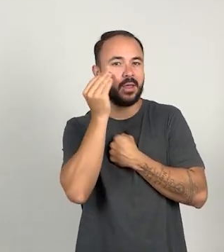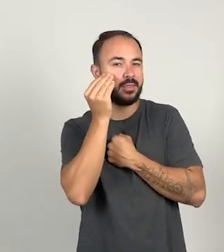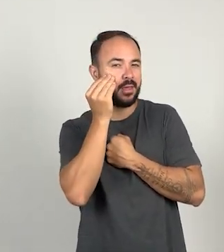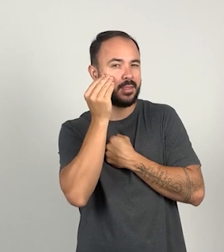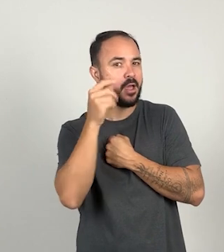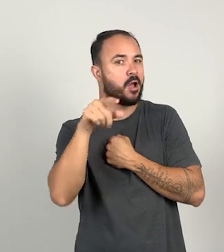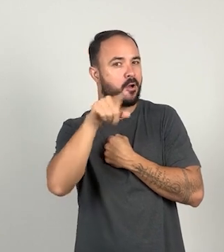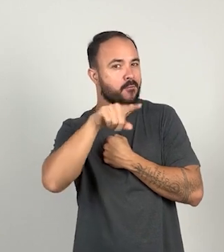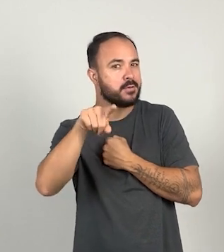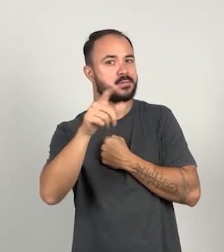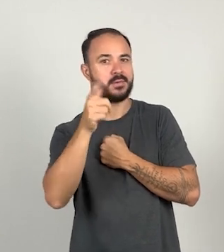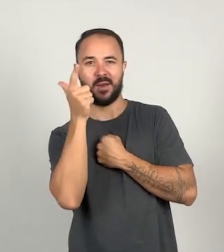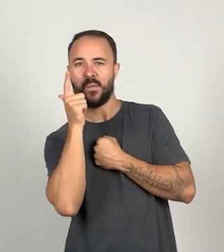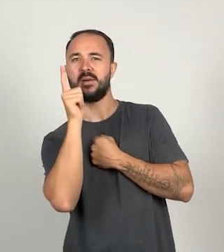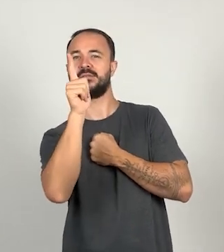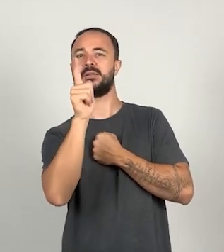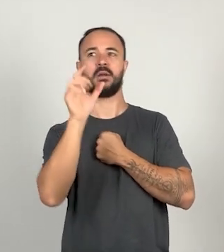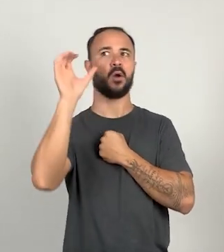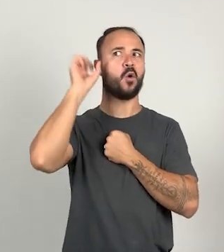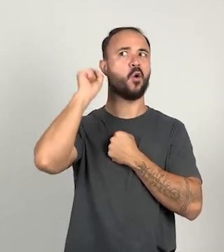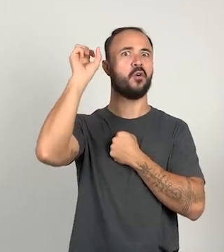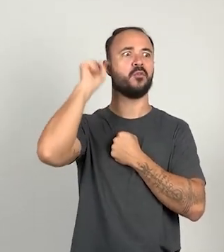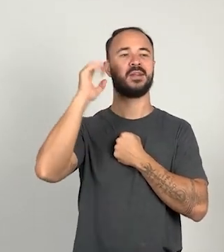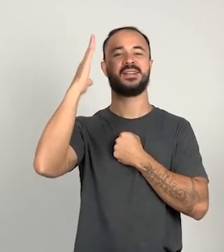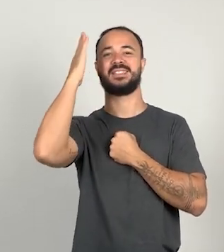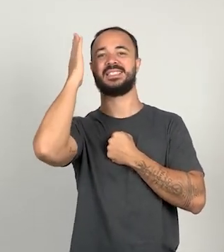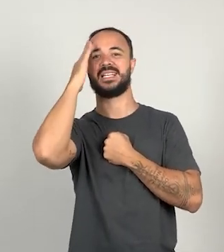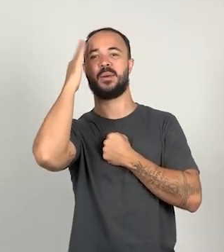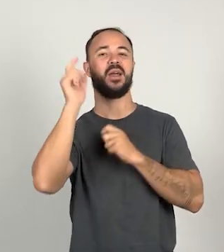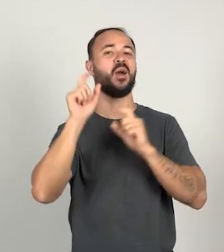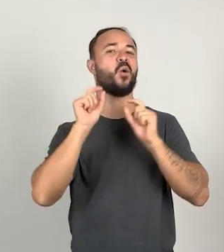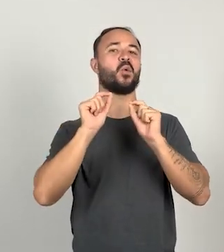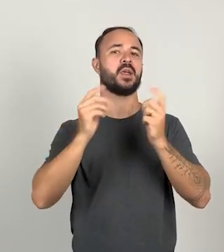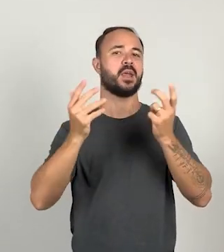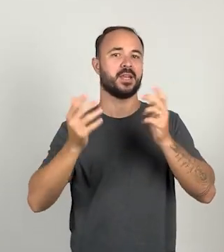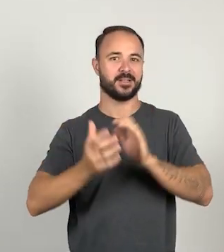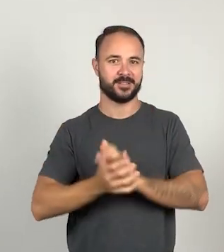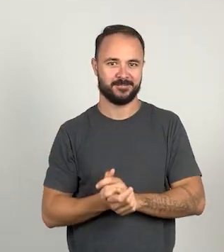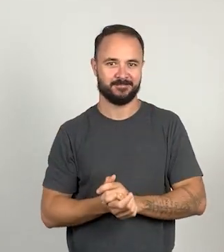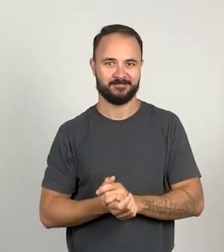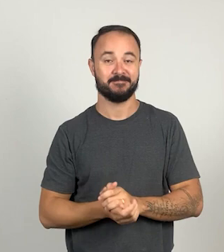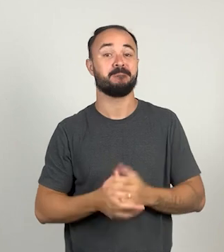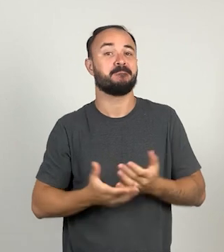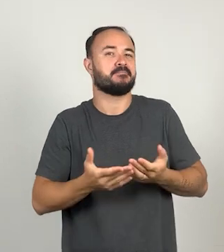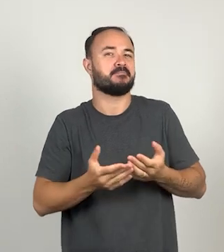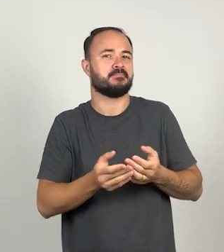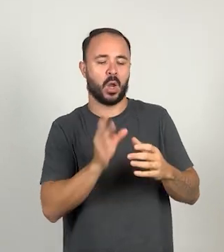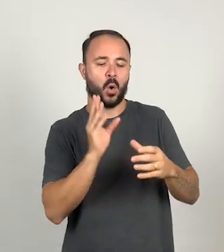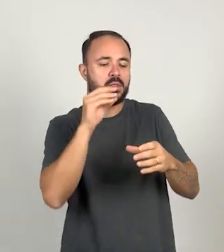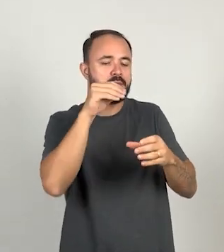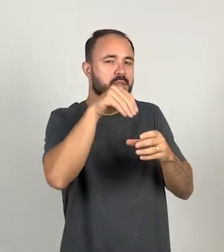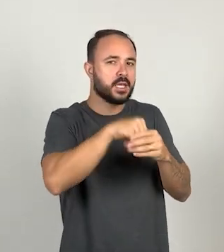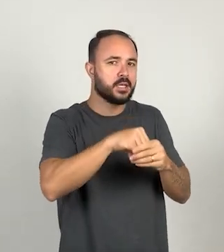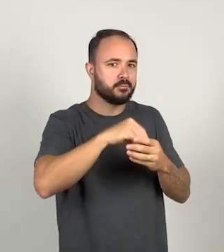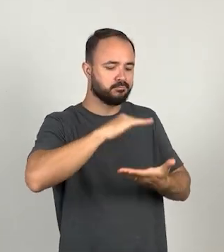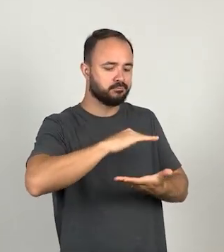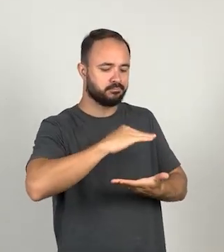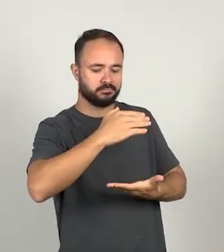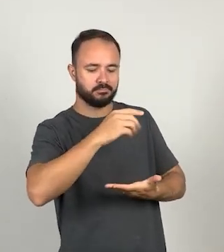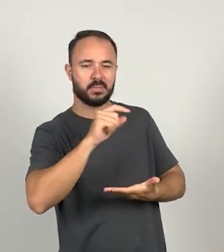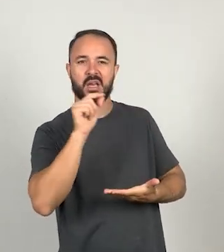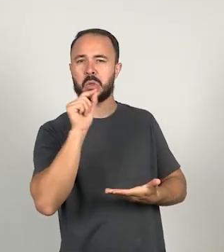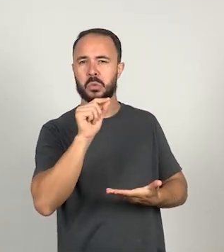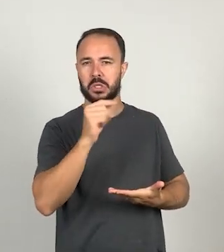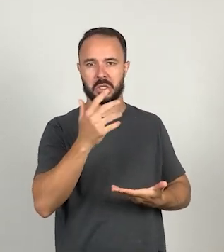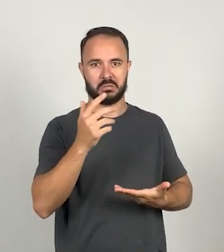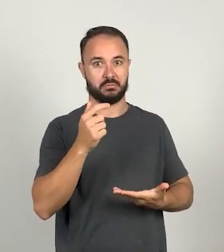ver se você descobre que som é esse? O que será que tem dentro dessa caixa? O que será que tem